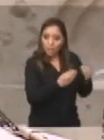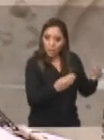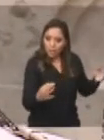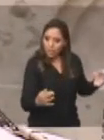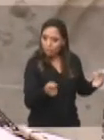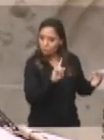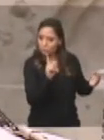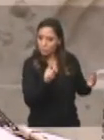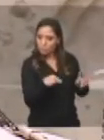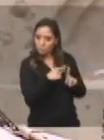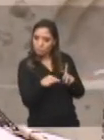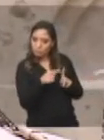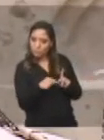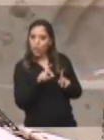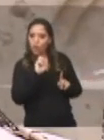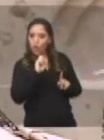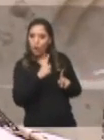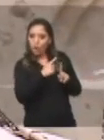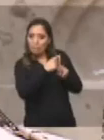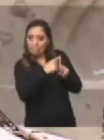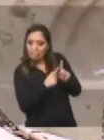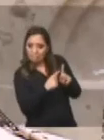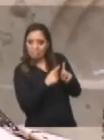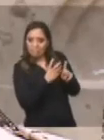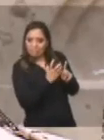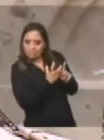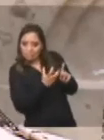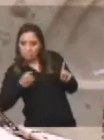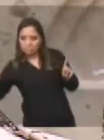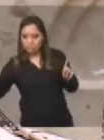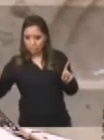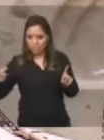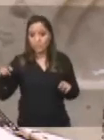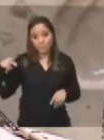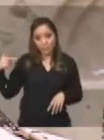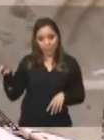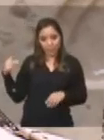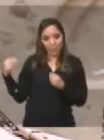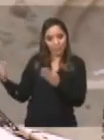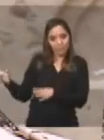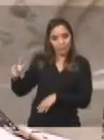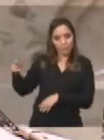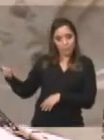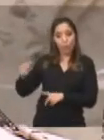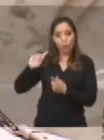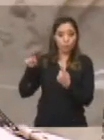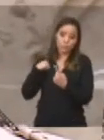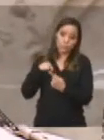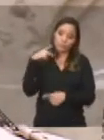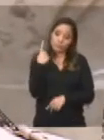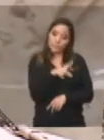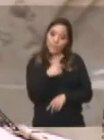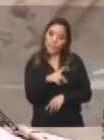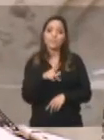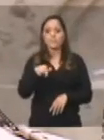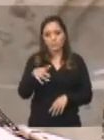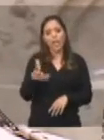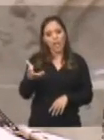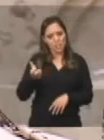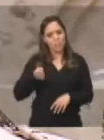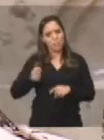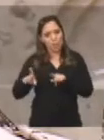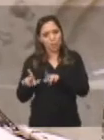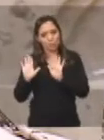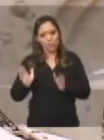que acumulavam os cargos no Legislativo Estadual e Federal, com o objetivo de receber, como efetivamente recebeu,